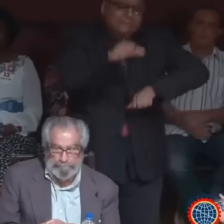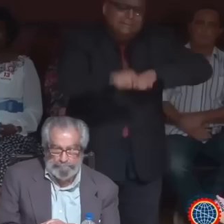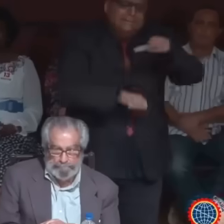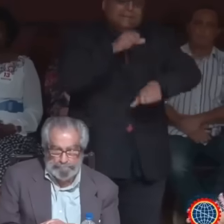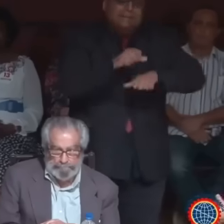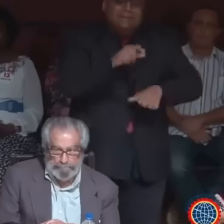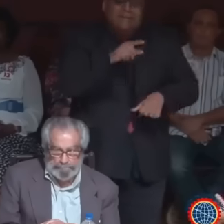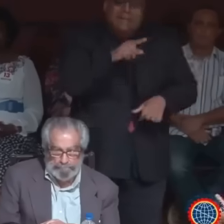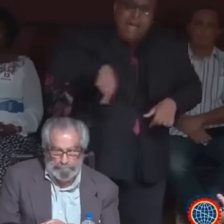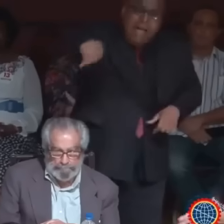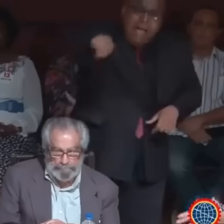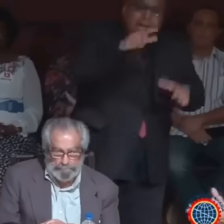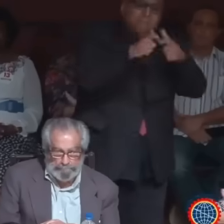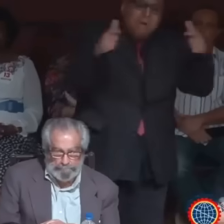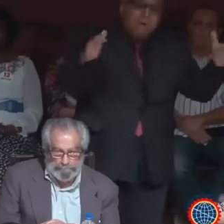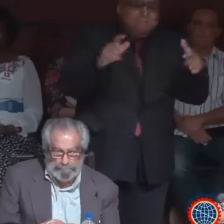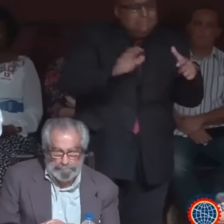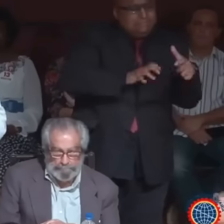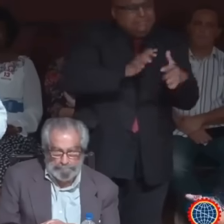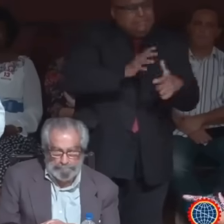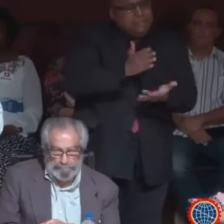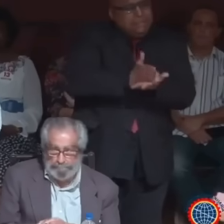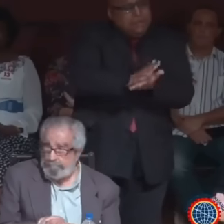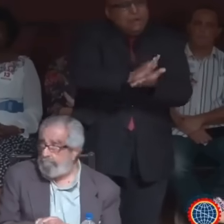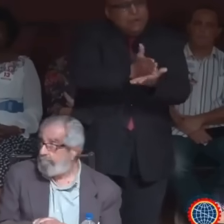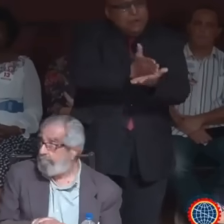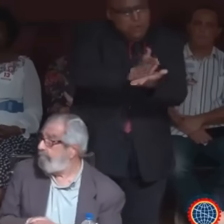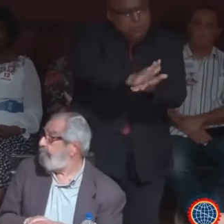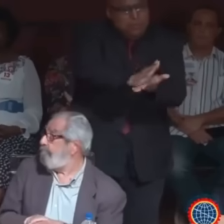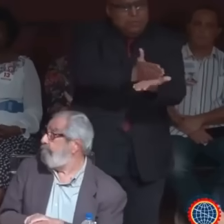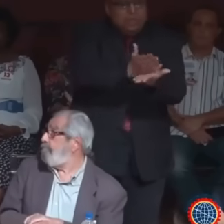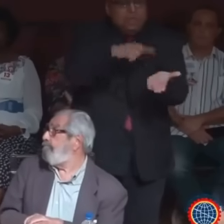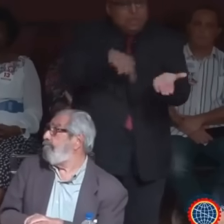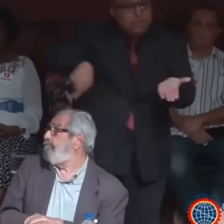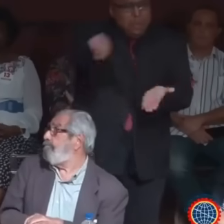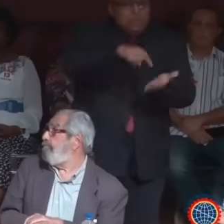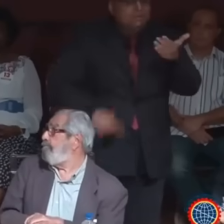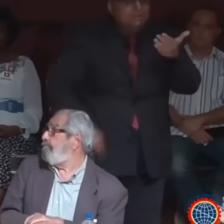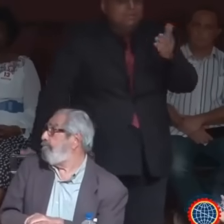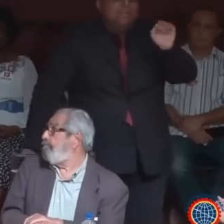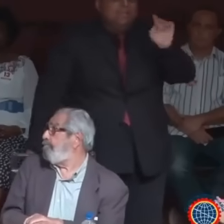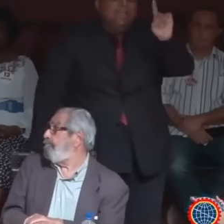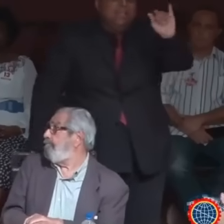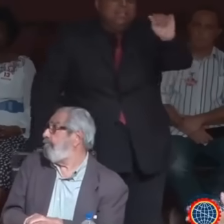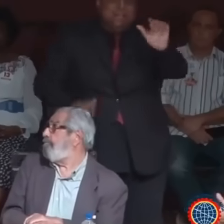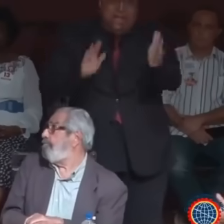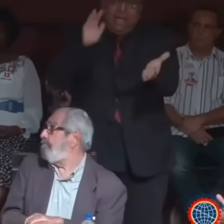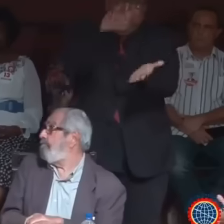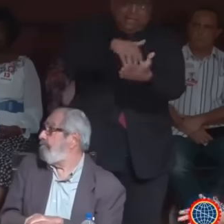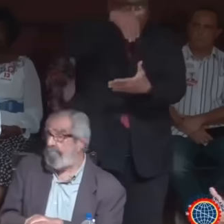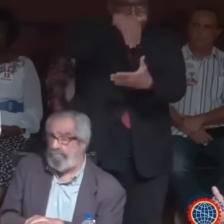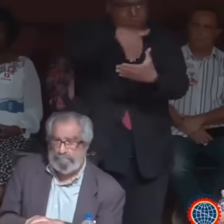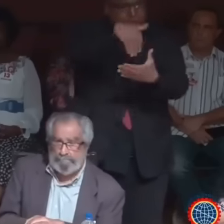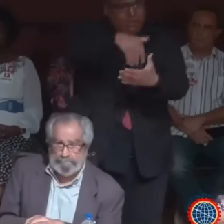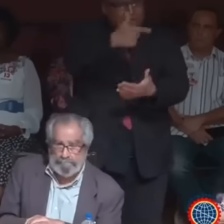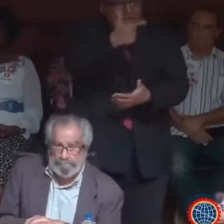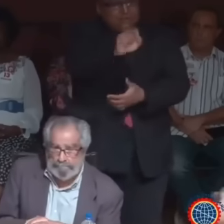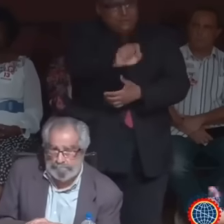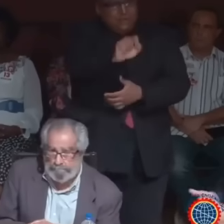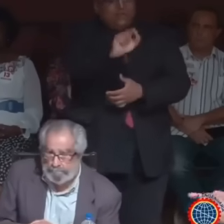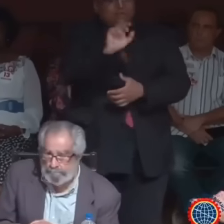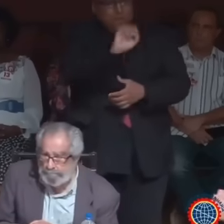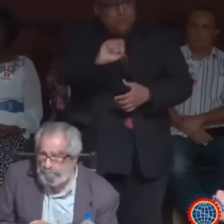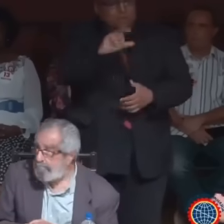quanto isso incomodou. Nós estamos aí numa cruzada de 10 dias até o domingo da eleição.